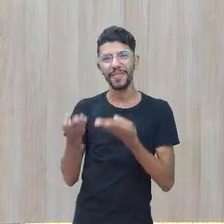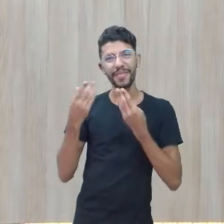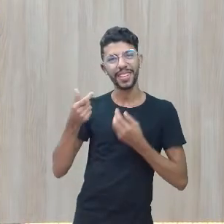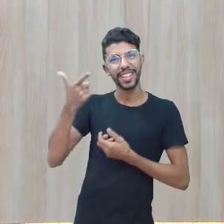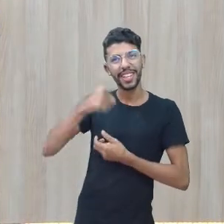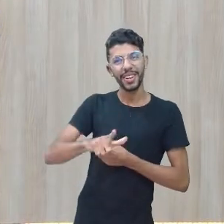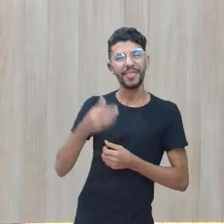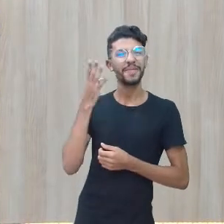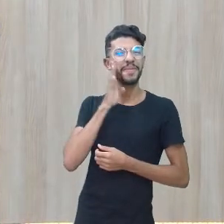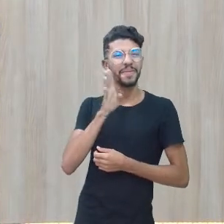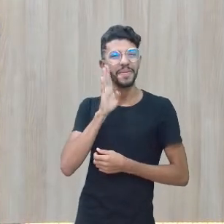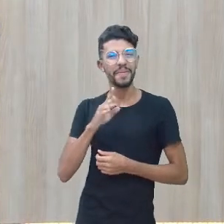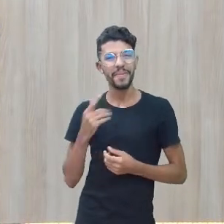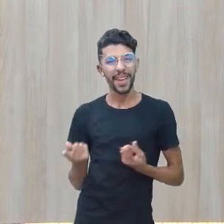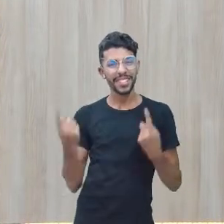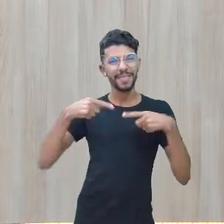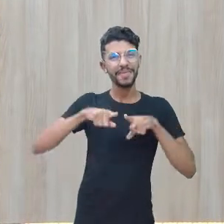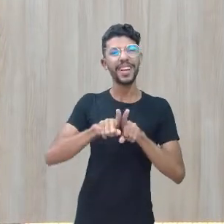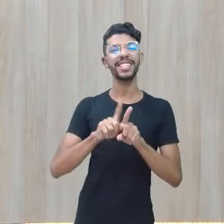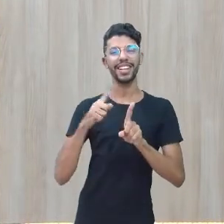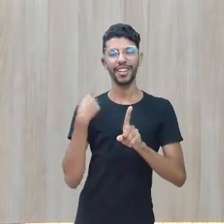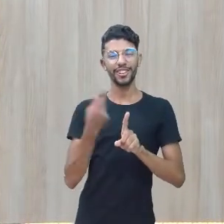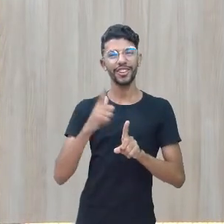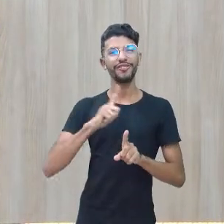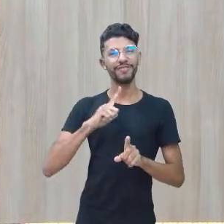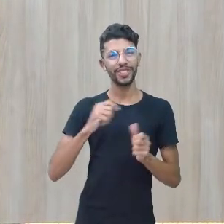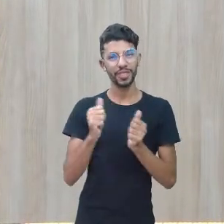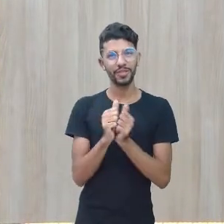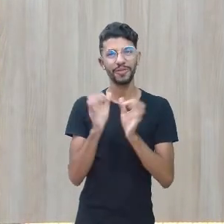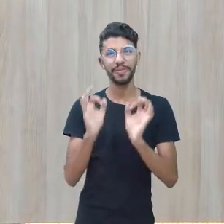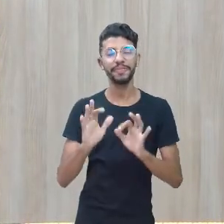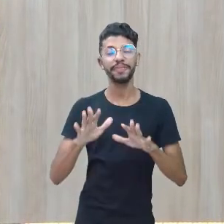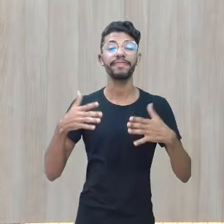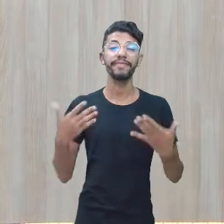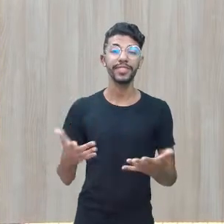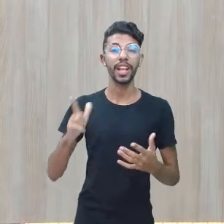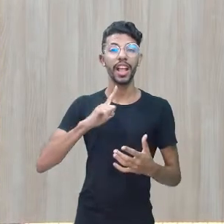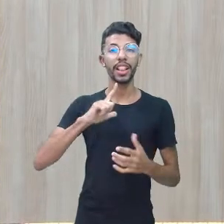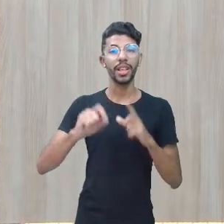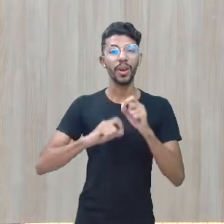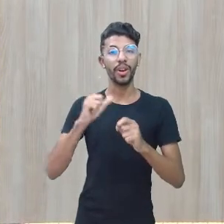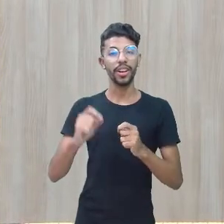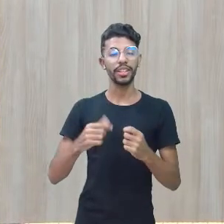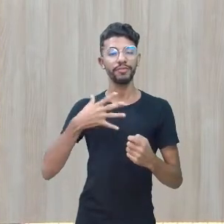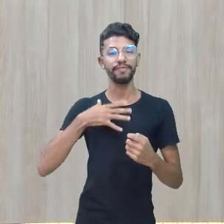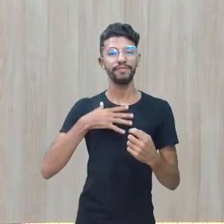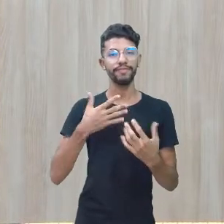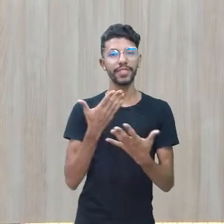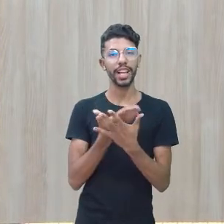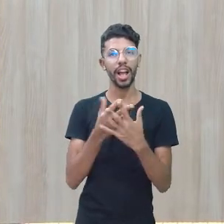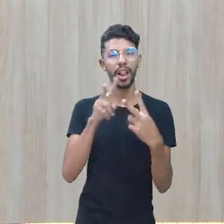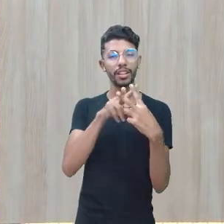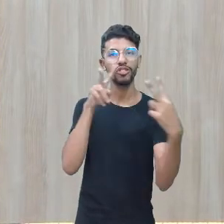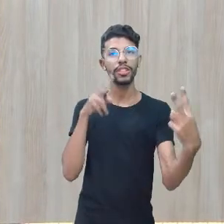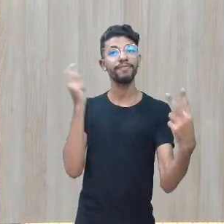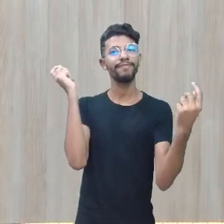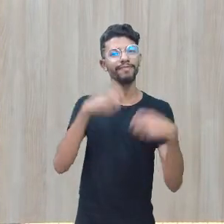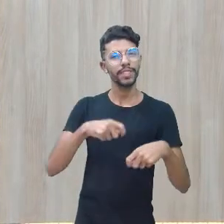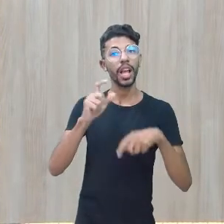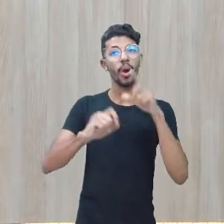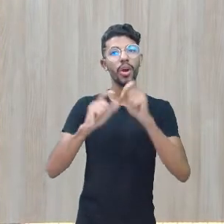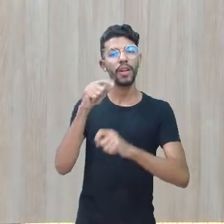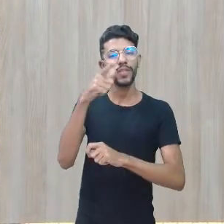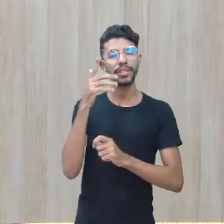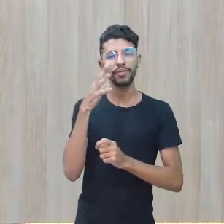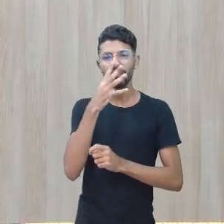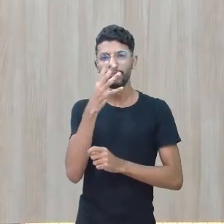essa companhia, essa parceria que ele faz aqui com a gente. Ó, a gente tem o nosso formato de aula digital que possibilita que você assista essa aula